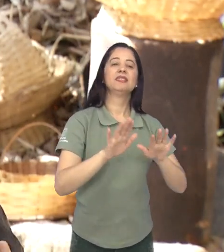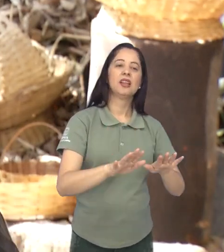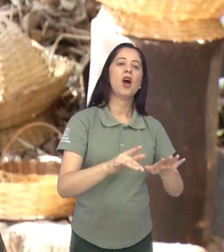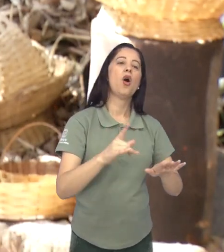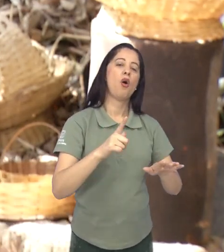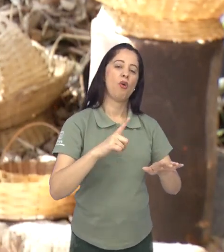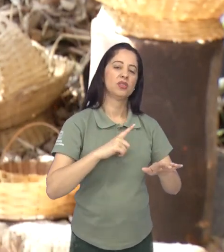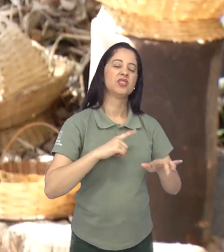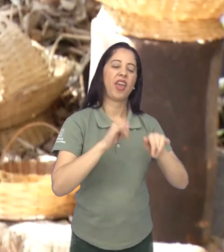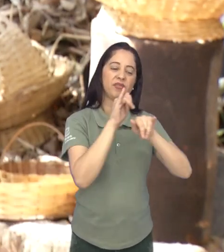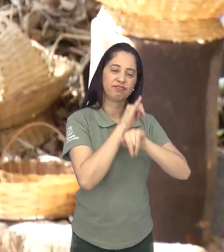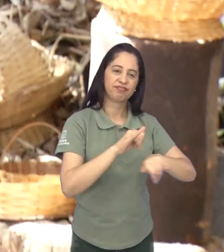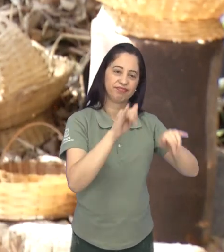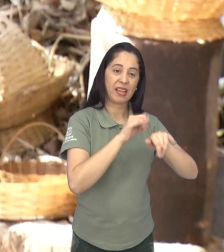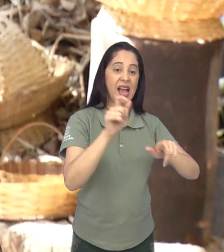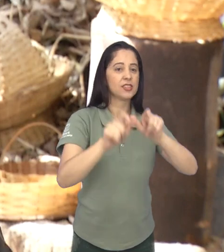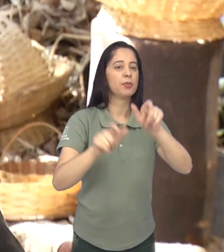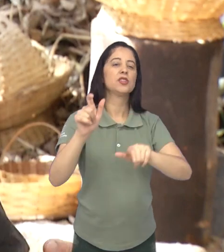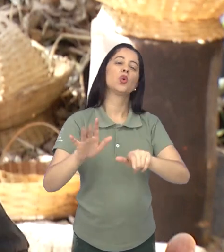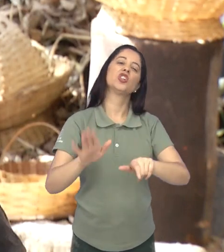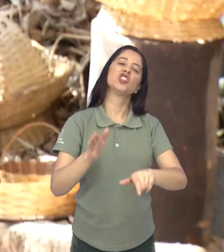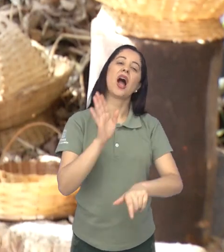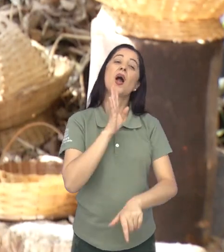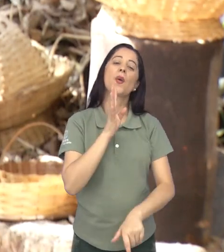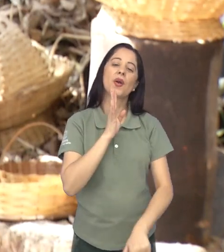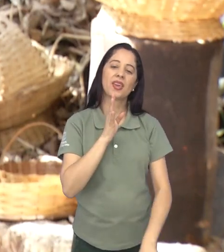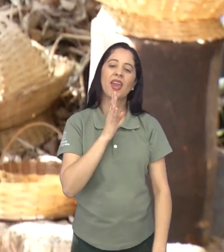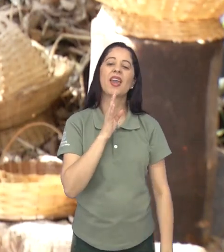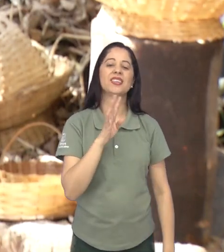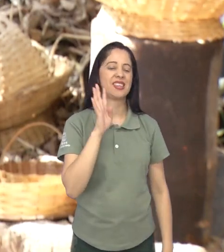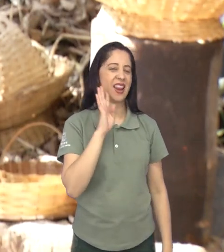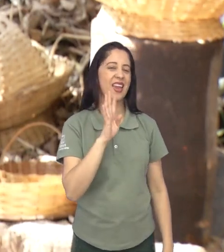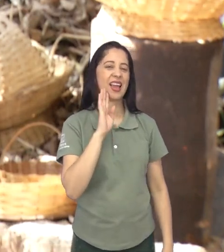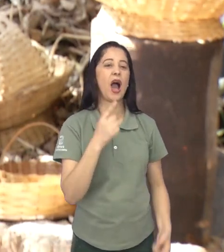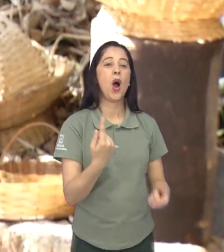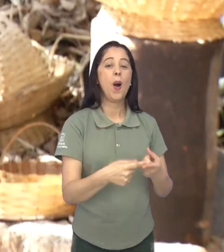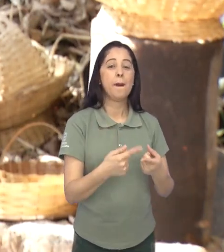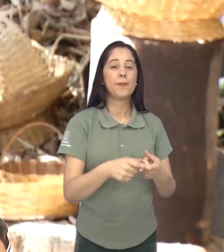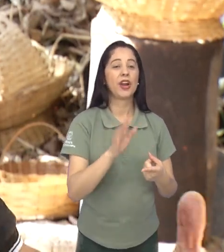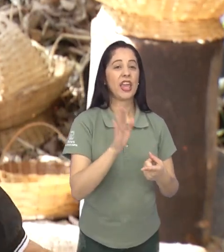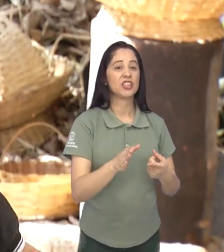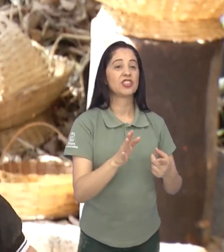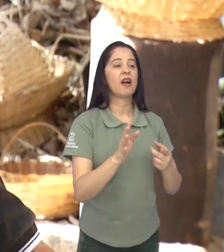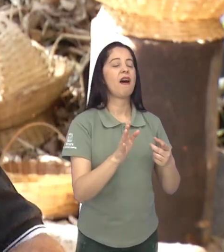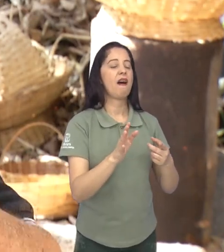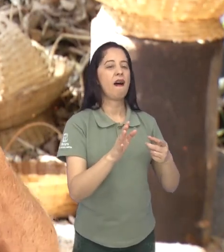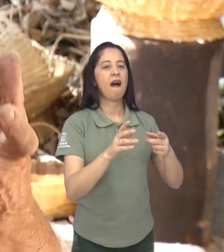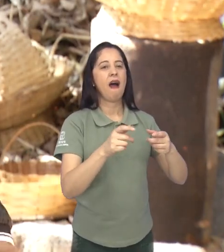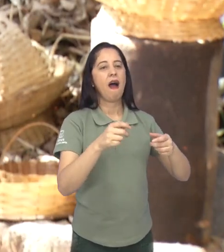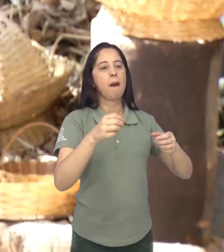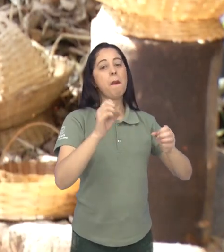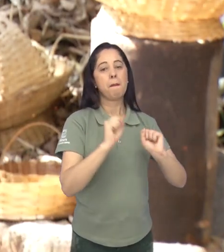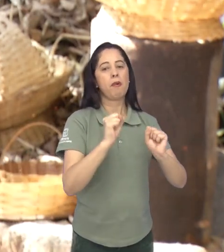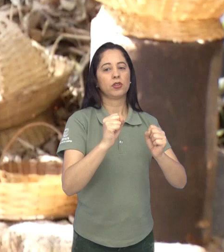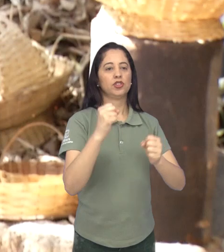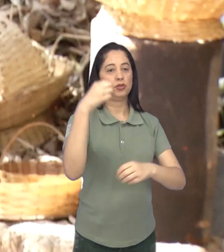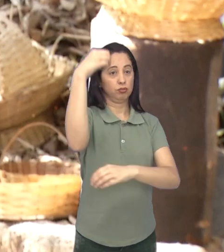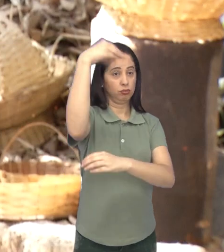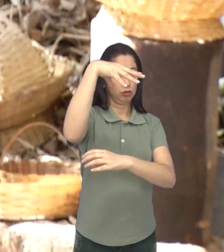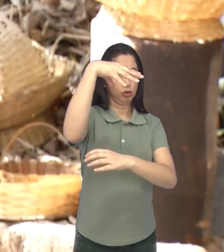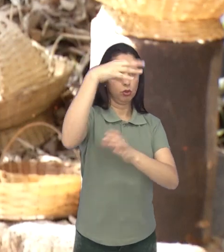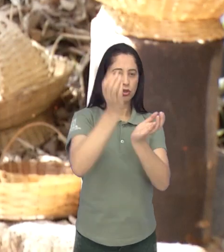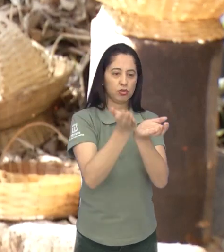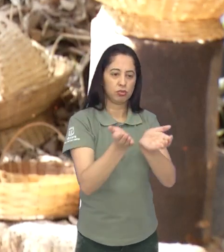mais divulgação e pessoas estão realmente conhecendo. E é bacana fazer uma divisória, um forro,